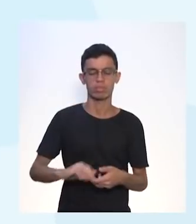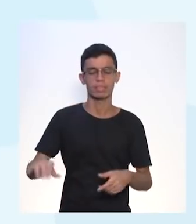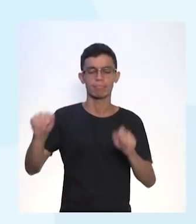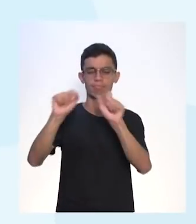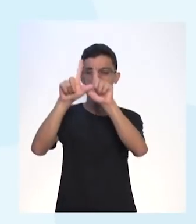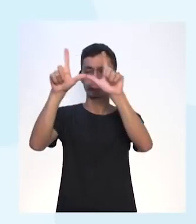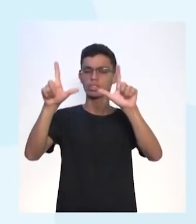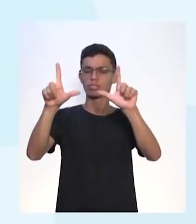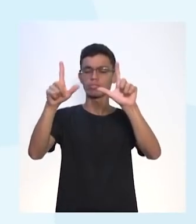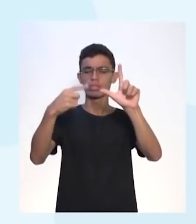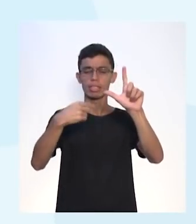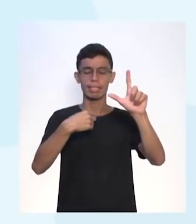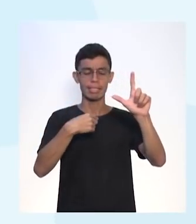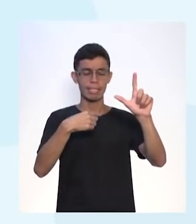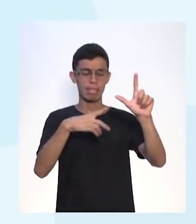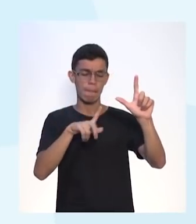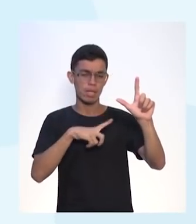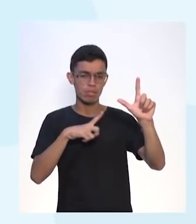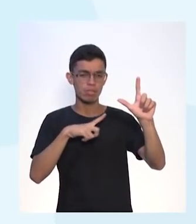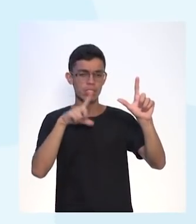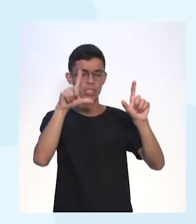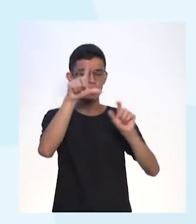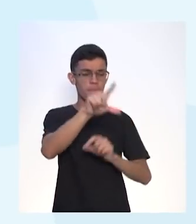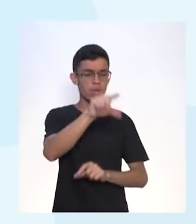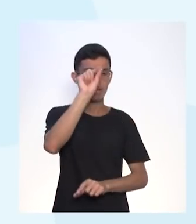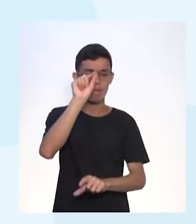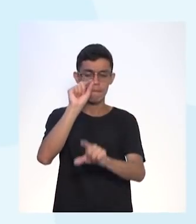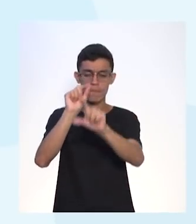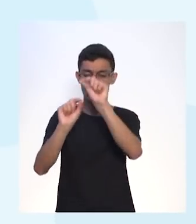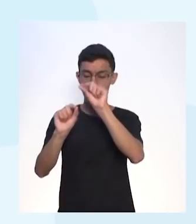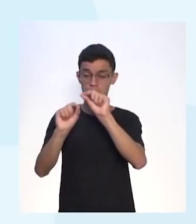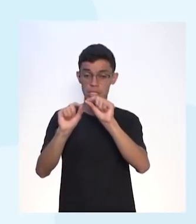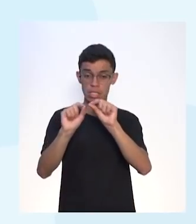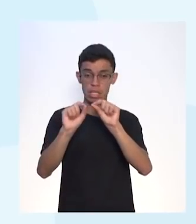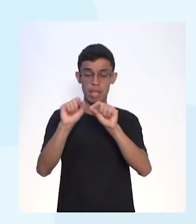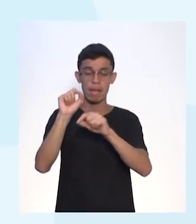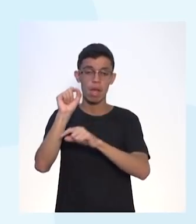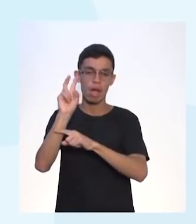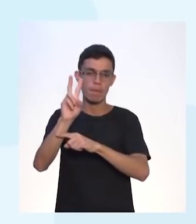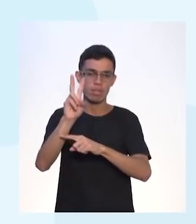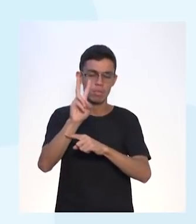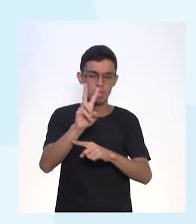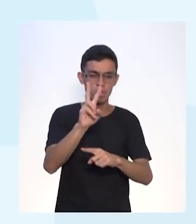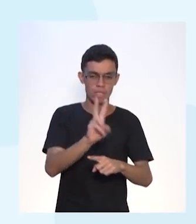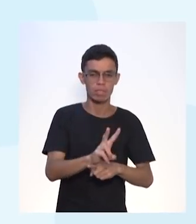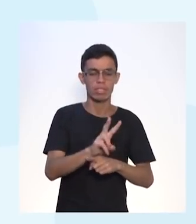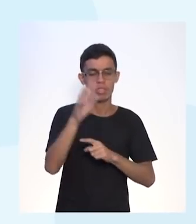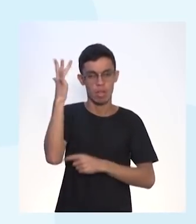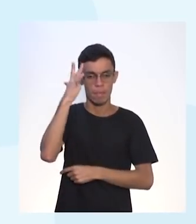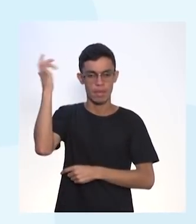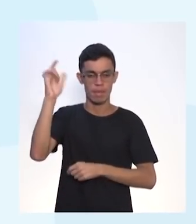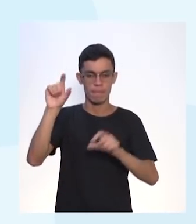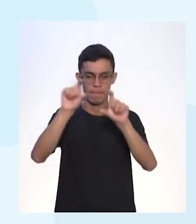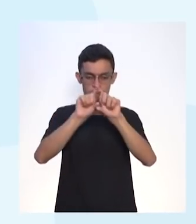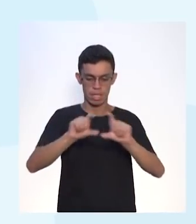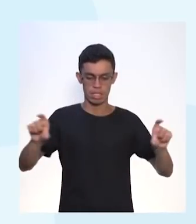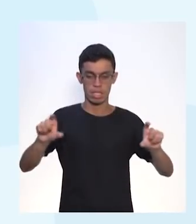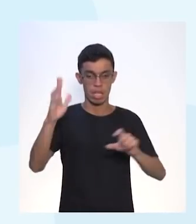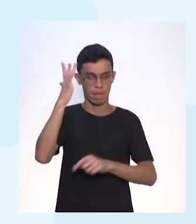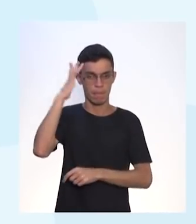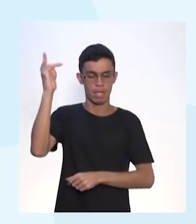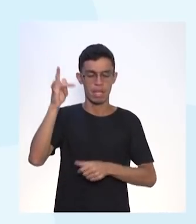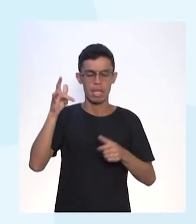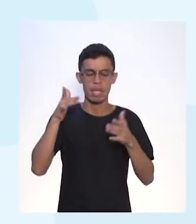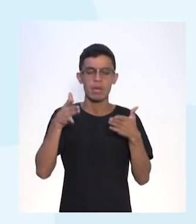temos aí, separe, recicle, preserve, o amanhã é agora. Então, todas as cores aí dos